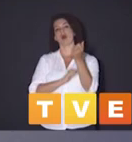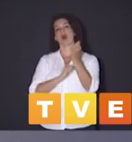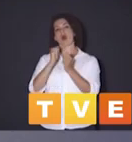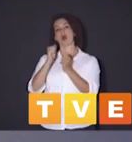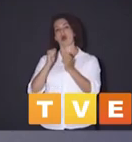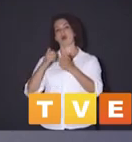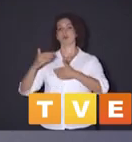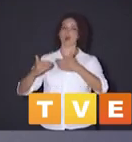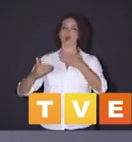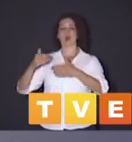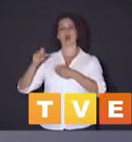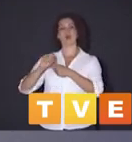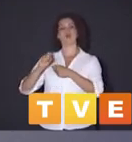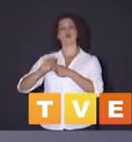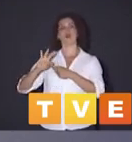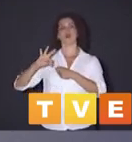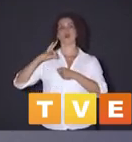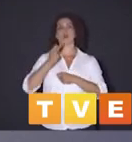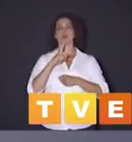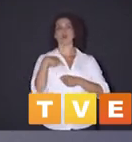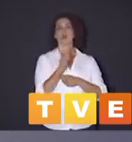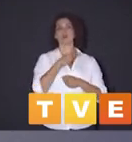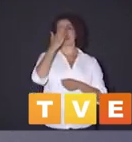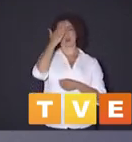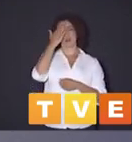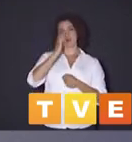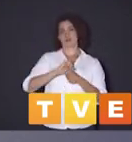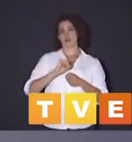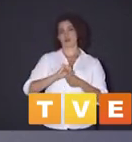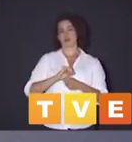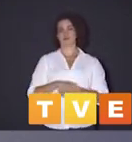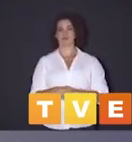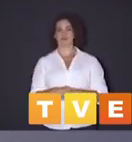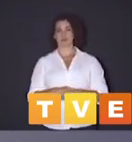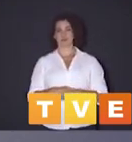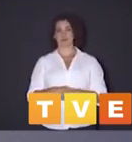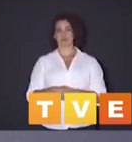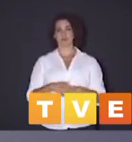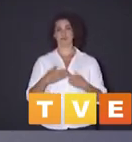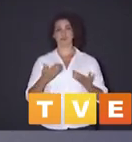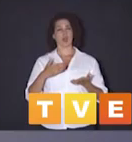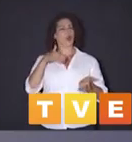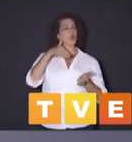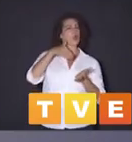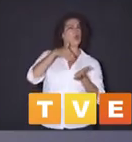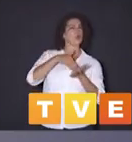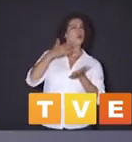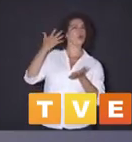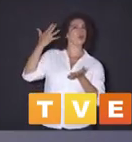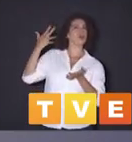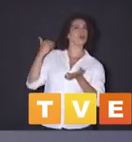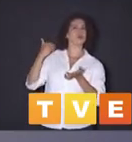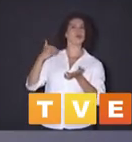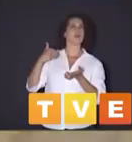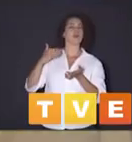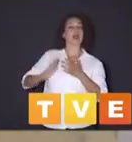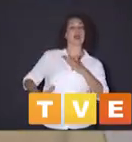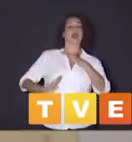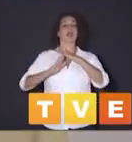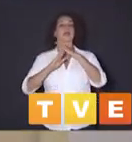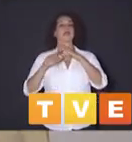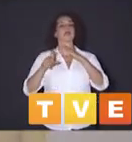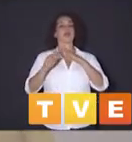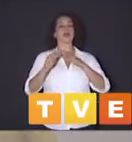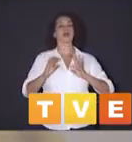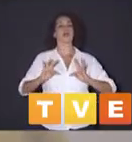praticamente tudo que nós fazemos sabemos fazer o último a último acima das últimas me disse pra isso né é